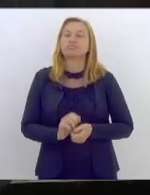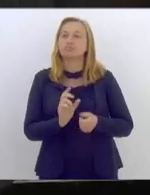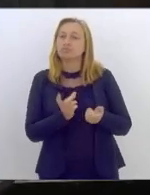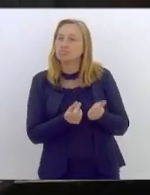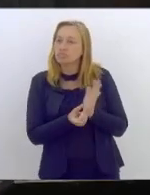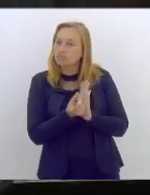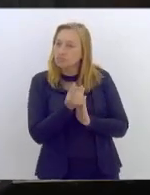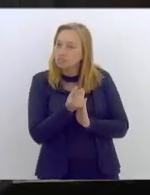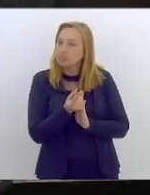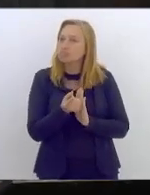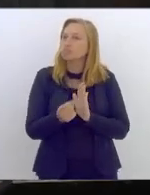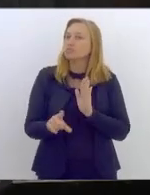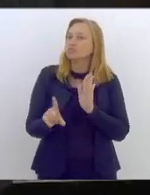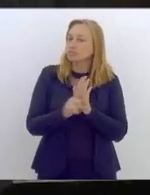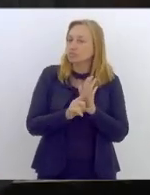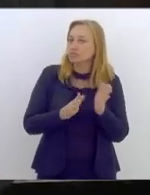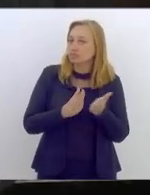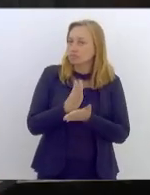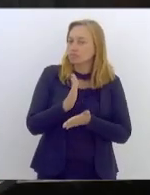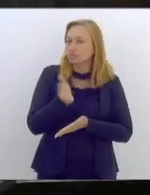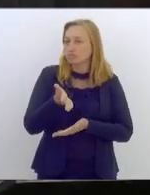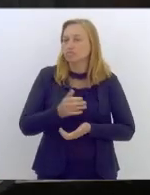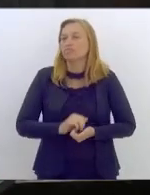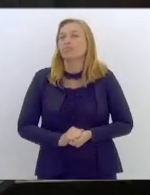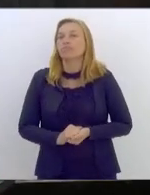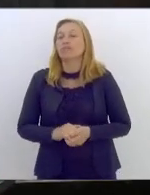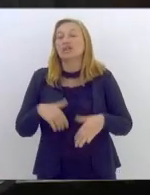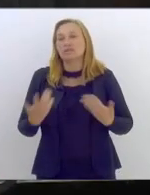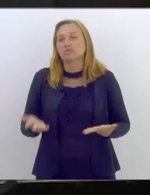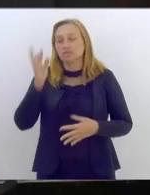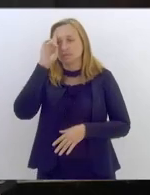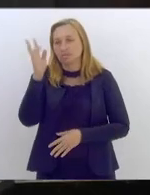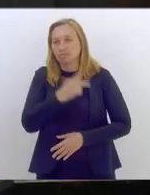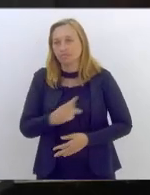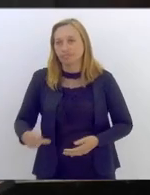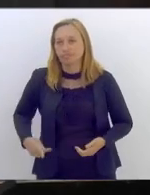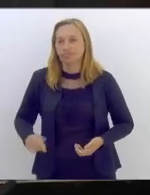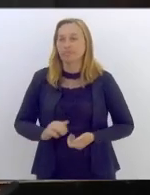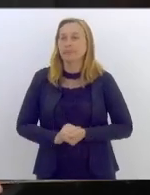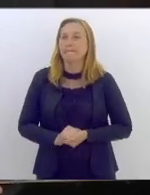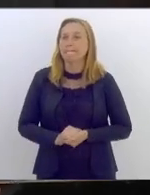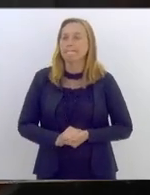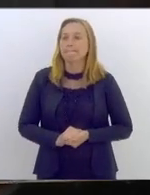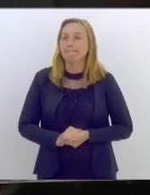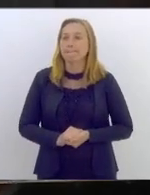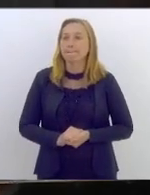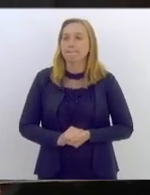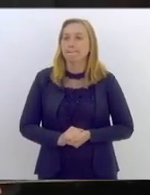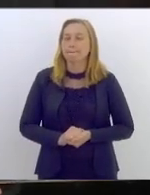orçamento, a lei entra em vigor. Então, senhora presidente, eu queria